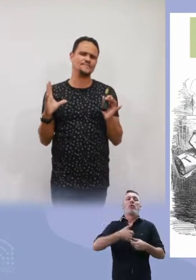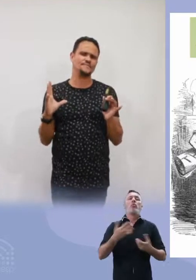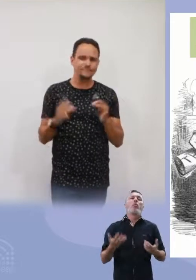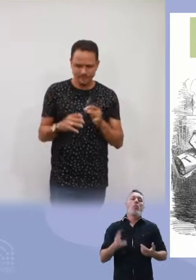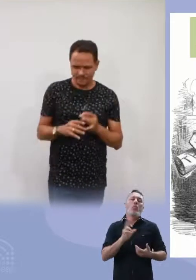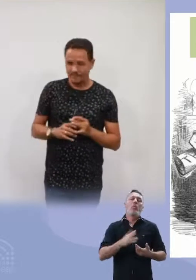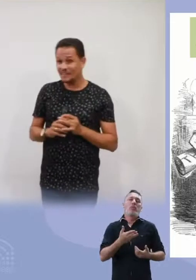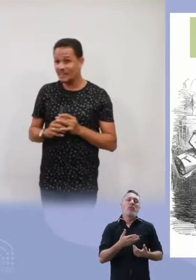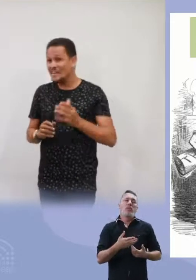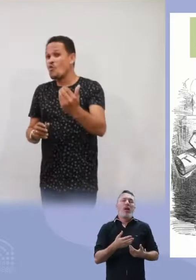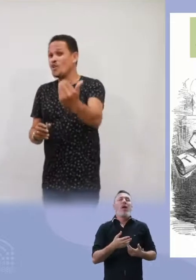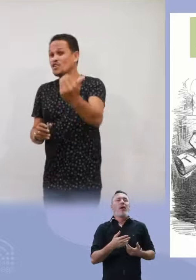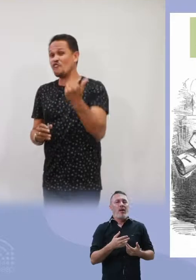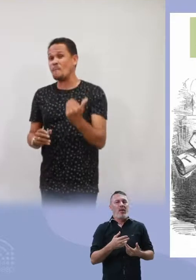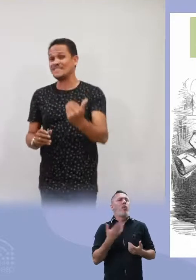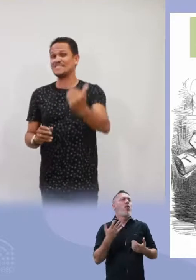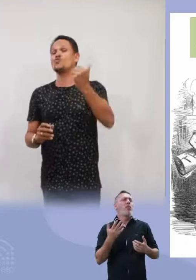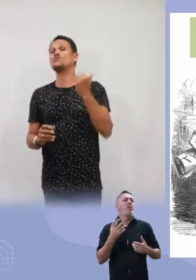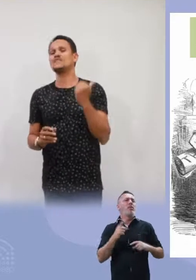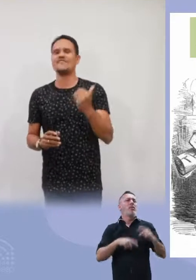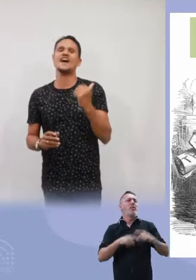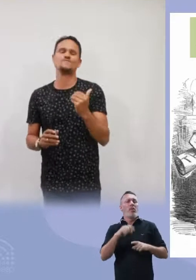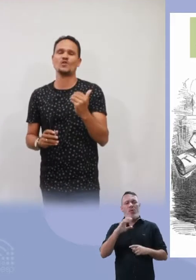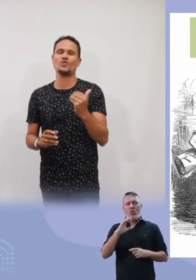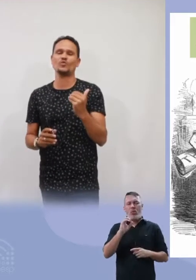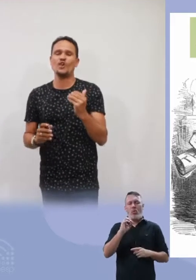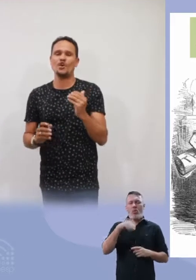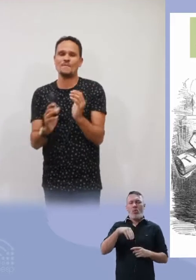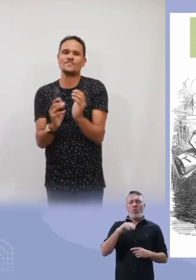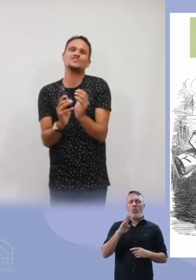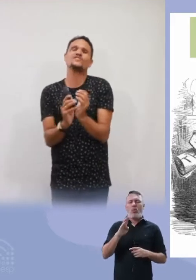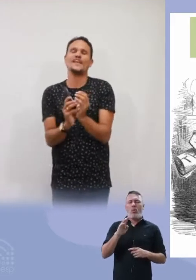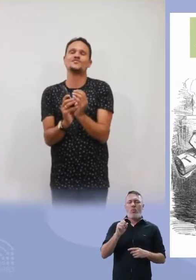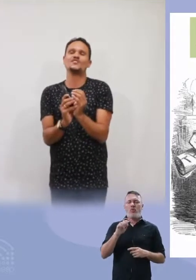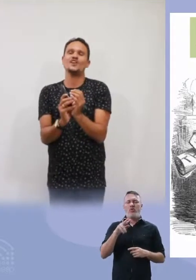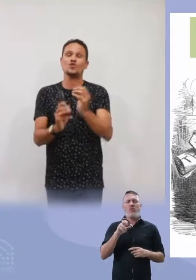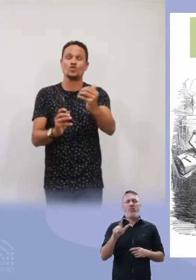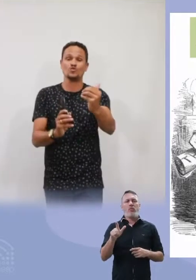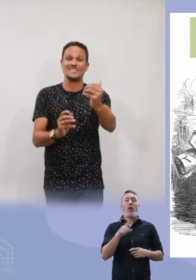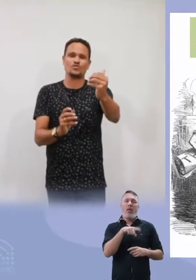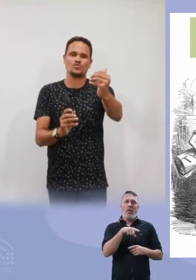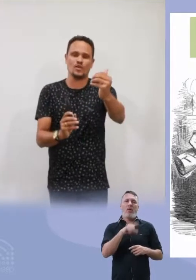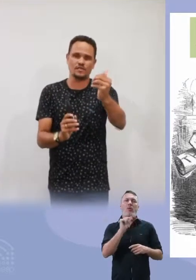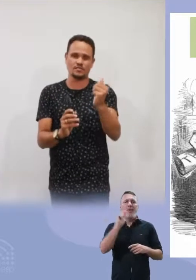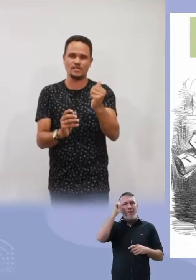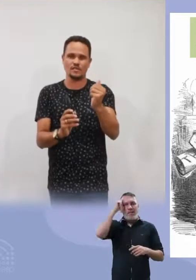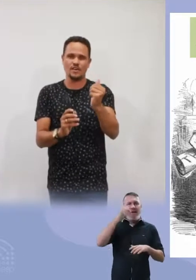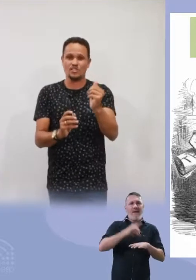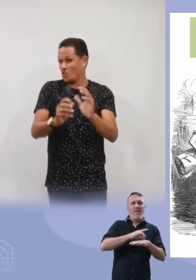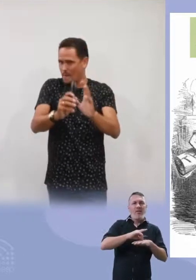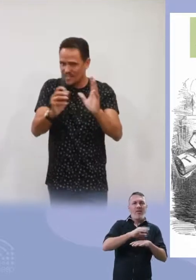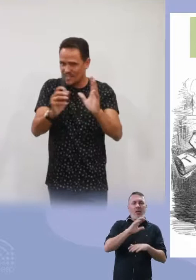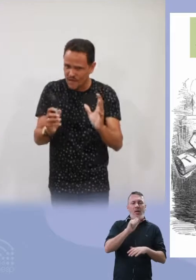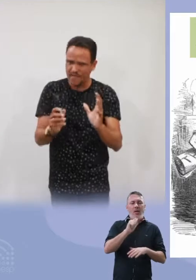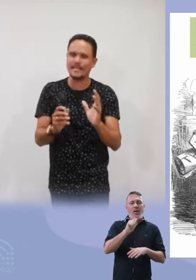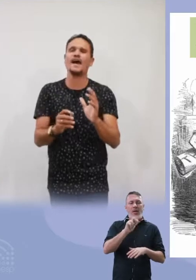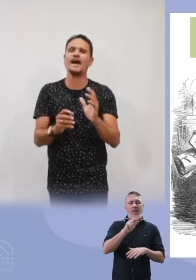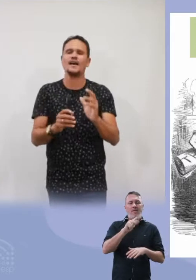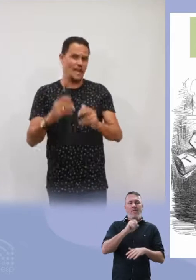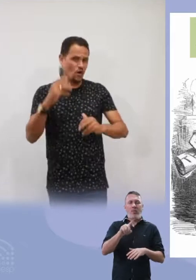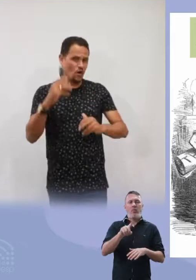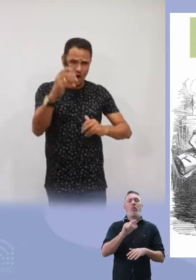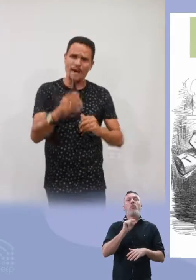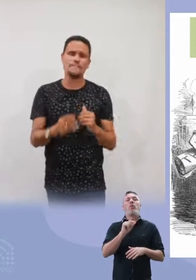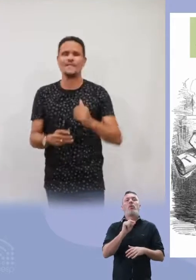agora. Quando eu vou para a segunda fase, meu aluno, eu já imagino diferente. Eu sou no século XVIII, já não é mais só a